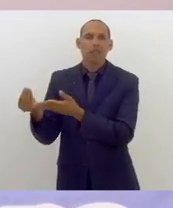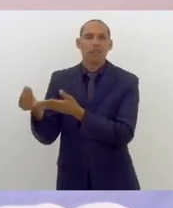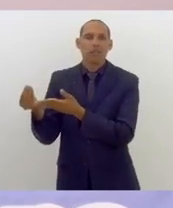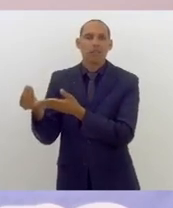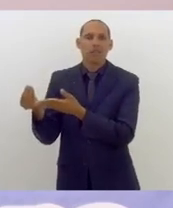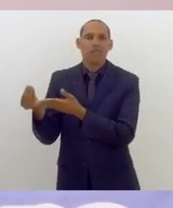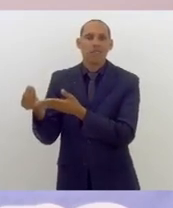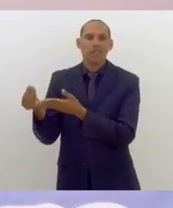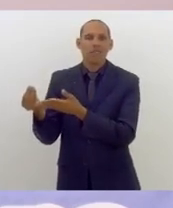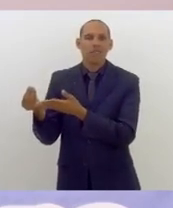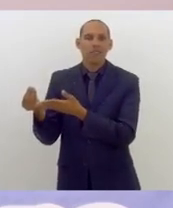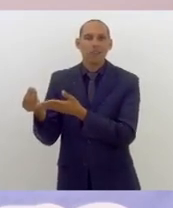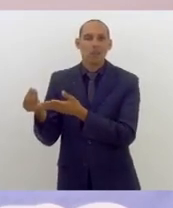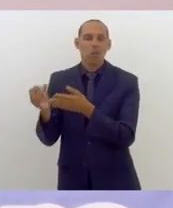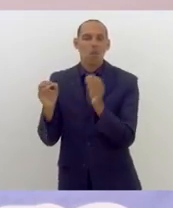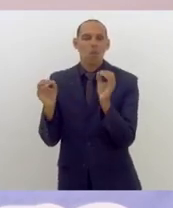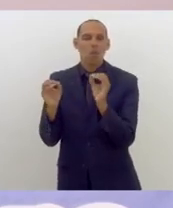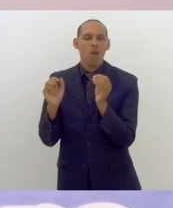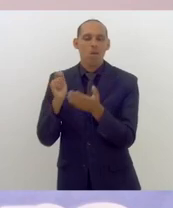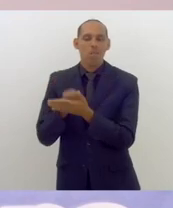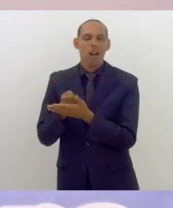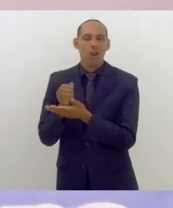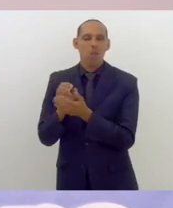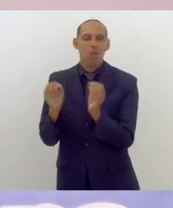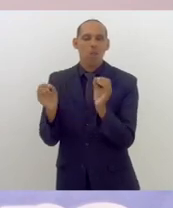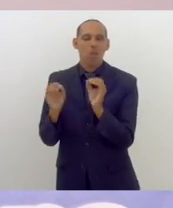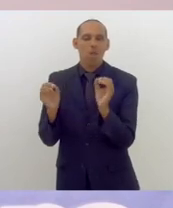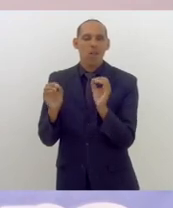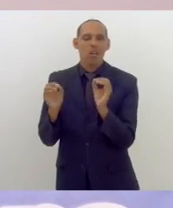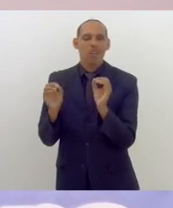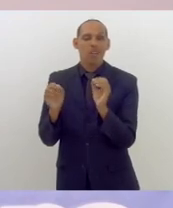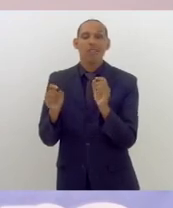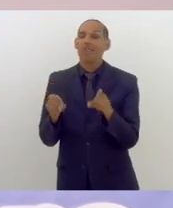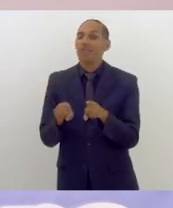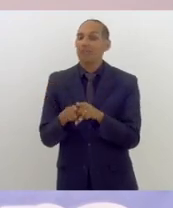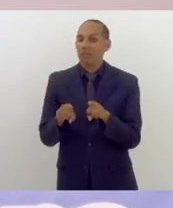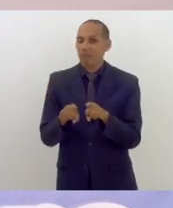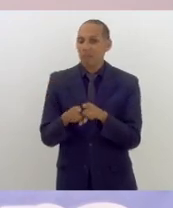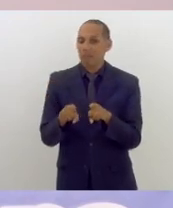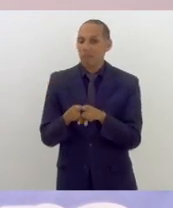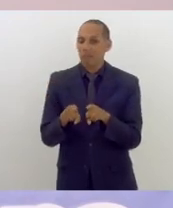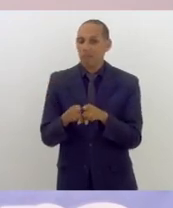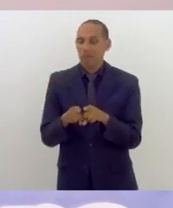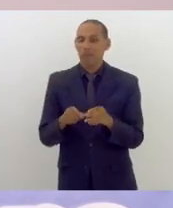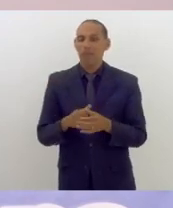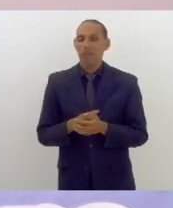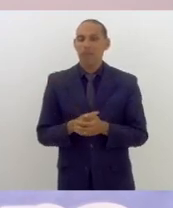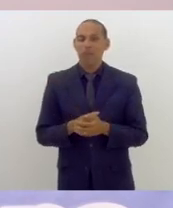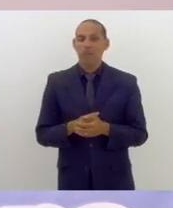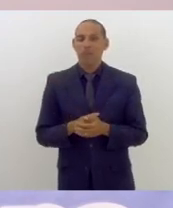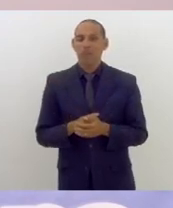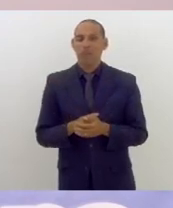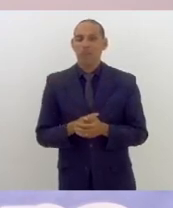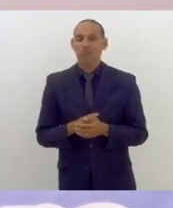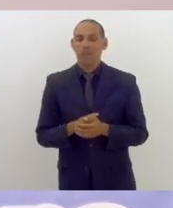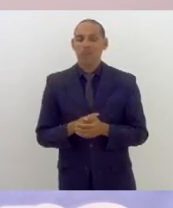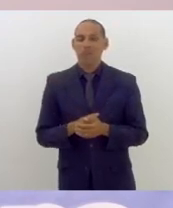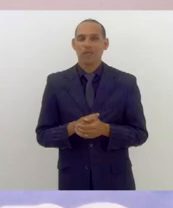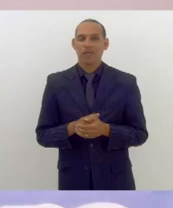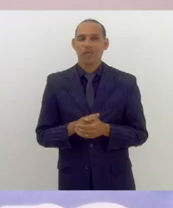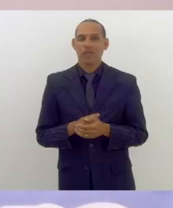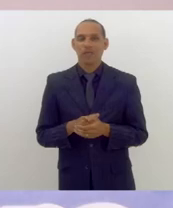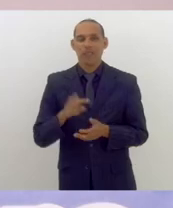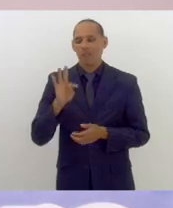não custa nada isso e da mesma forma que essa questão da